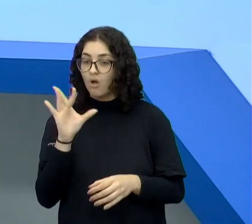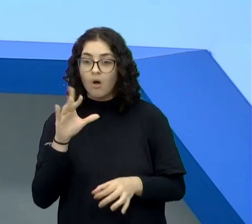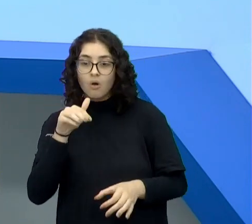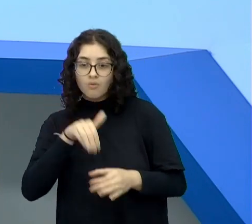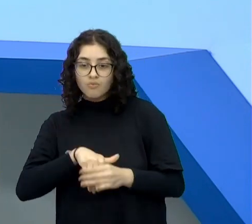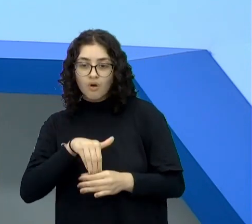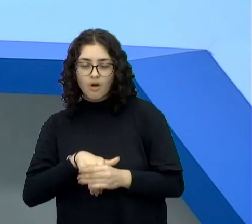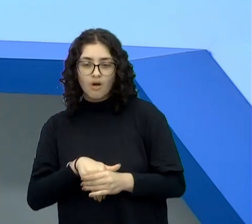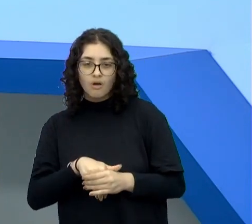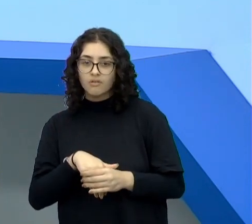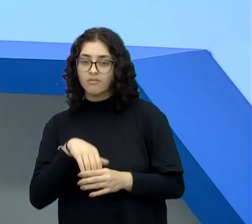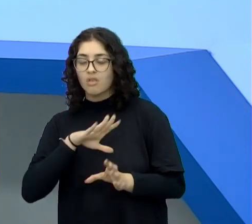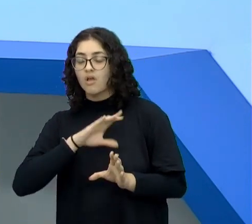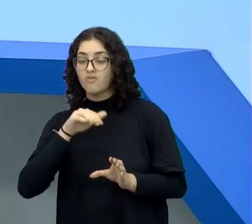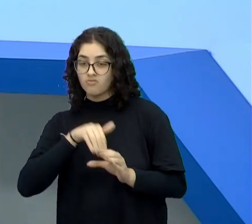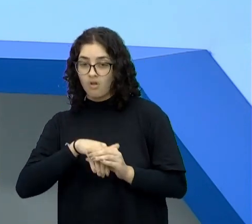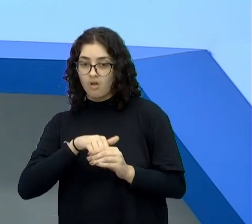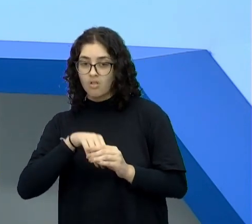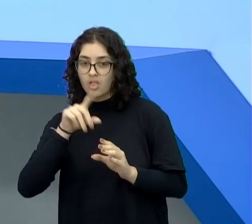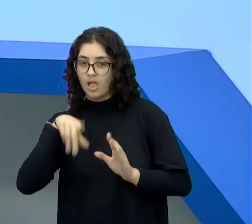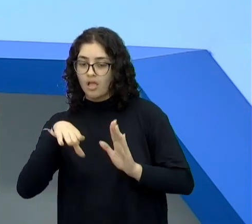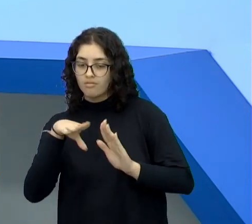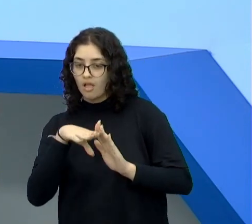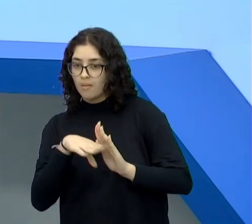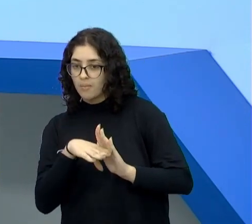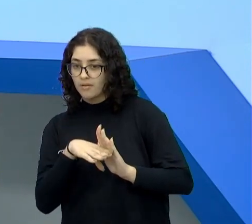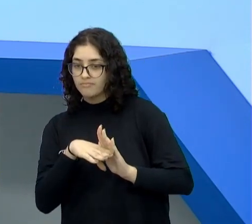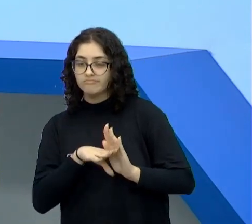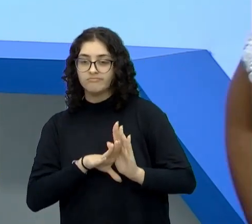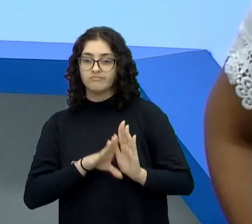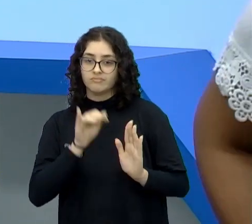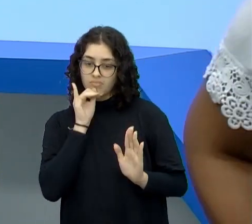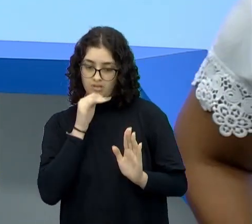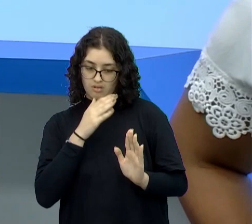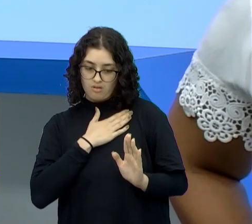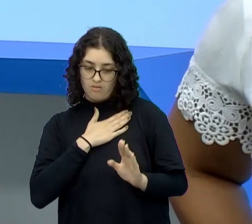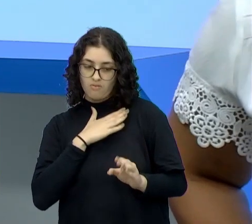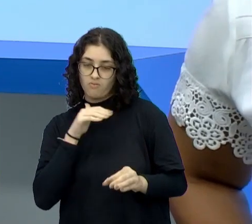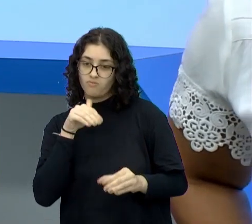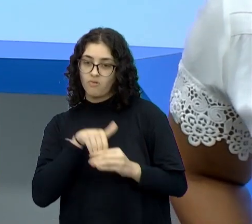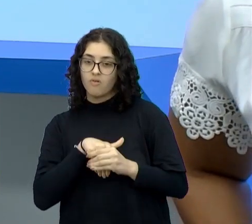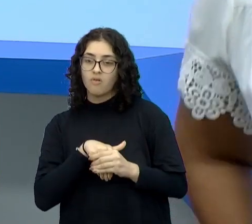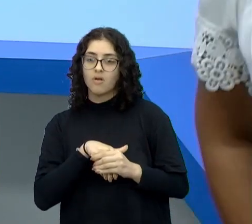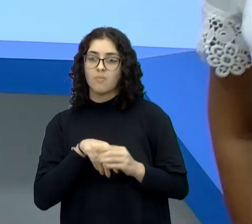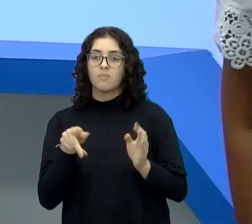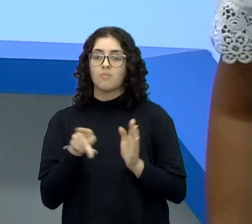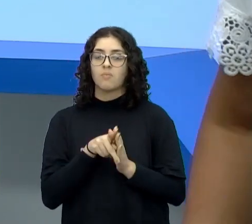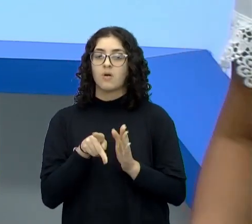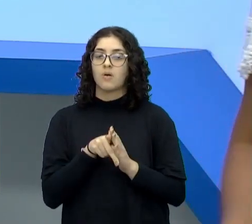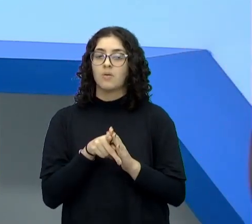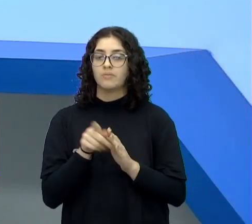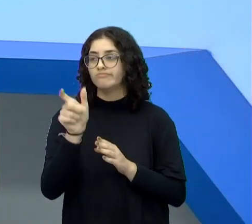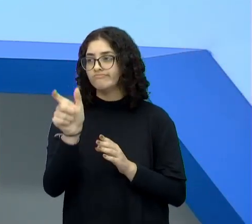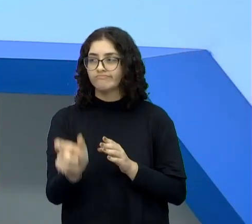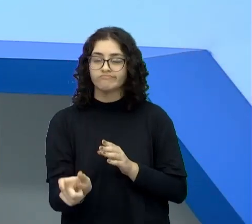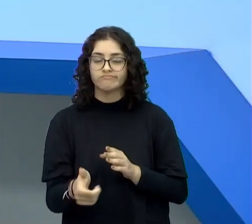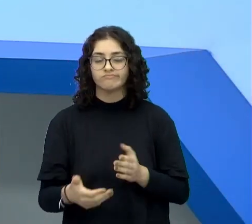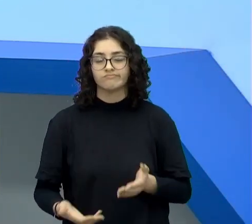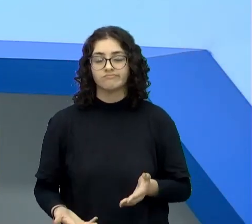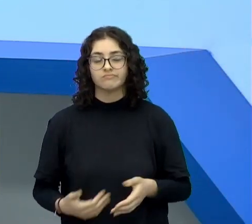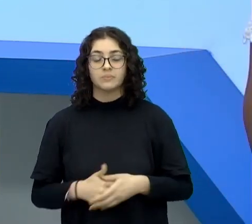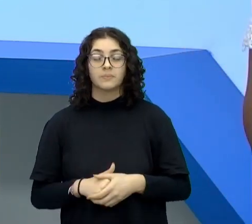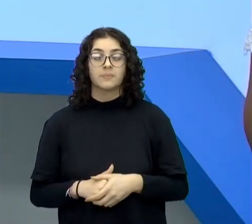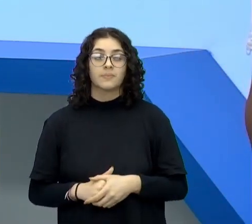O voto é só uma etapa. A gente tem que pensar o seguinte, que eu votei no meu candidato, né,